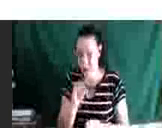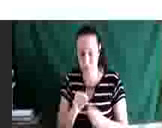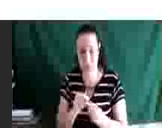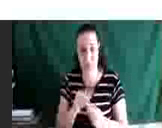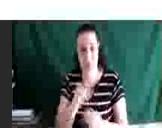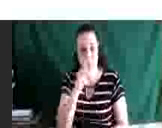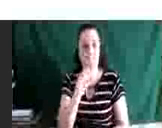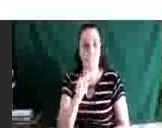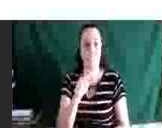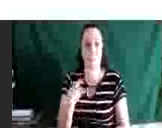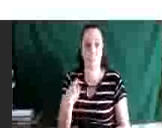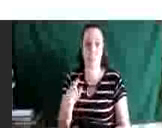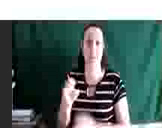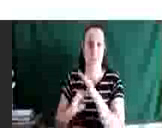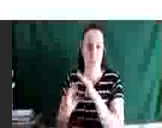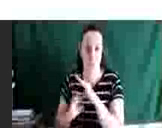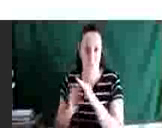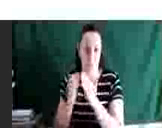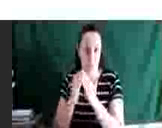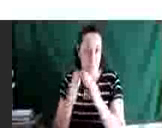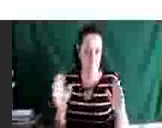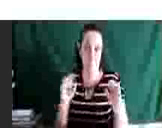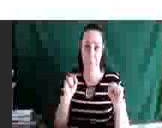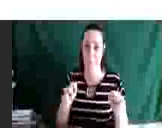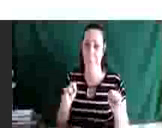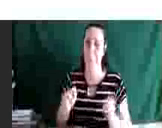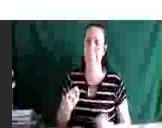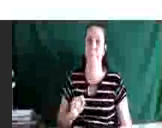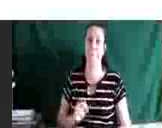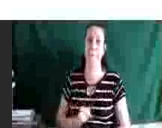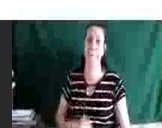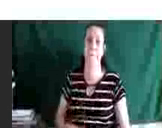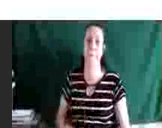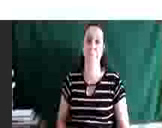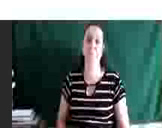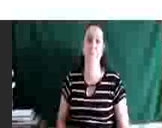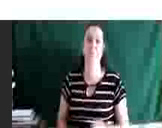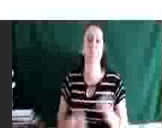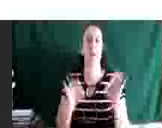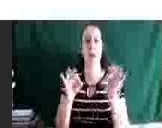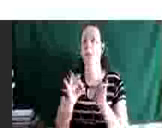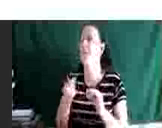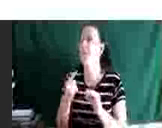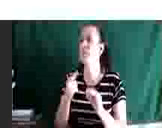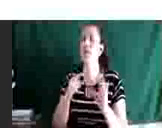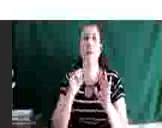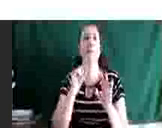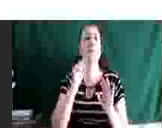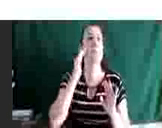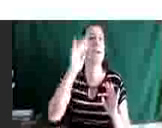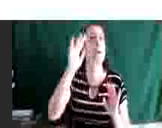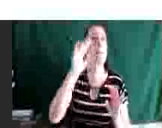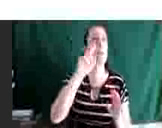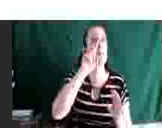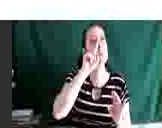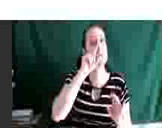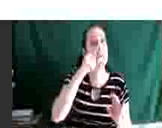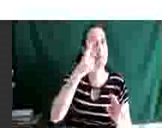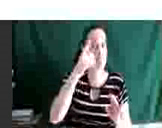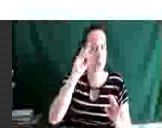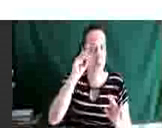Olha lá. Essa metodologia é baseada na Backtrack, mas ela contempla todos os tipos de pentest. Então,